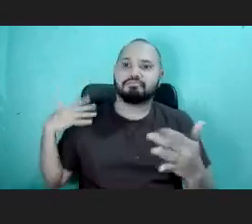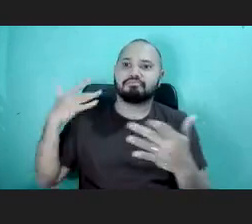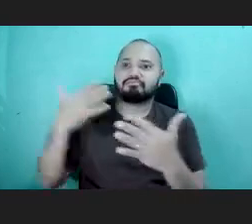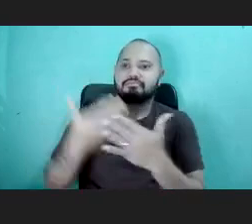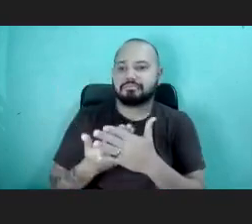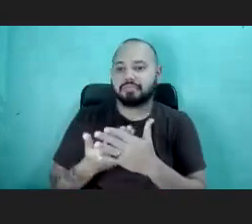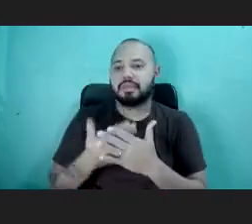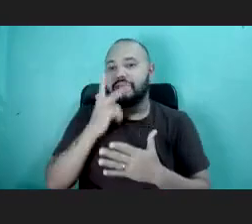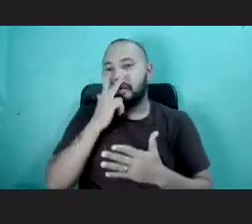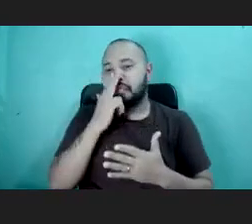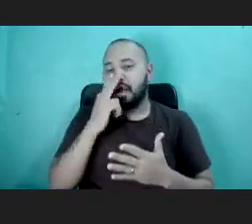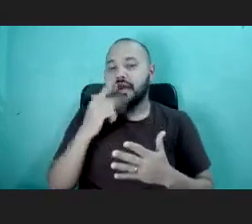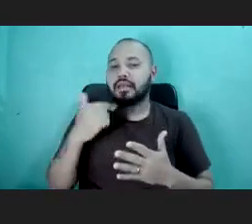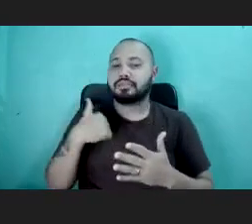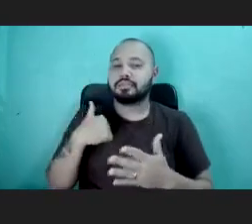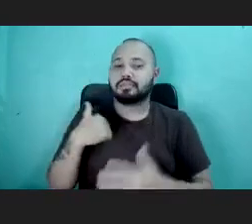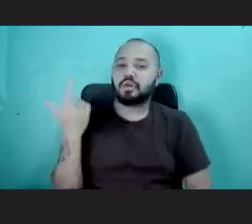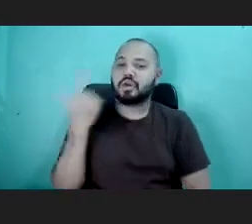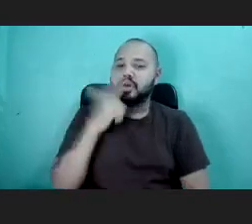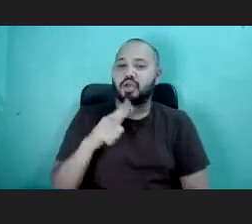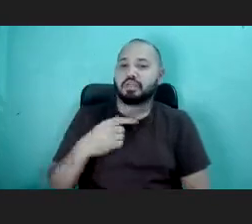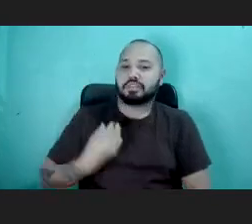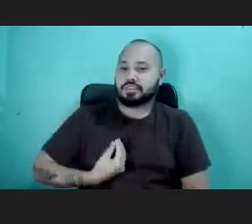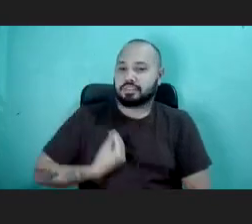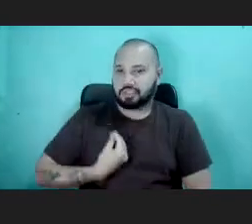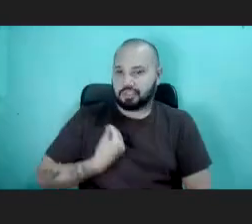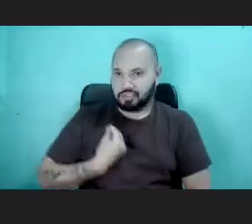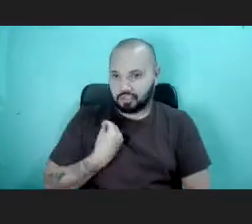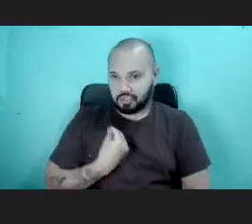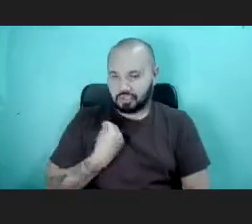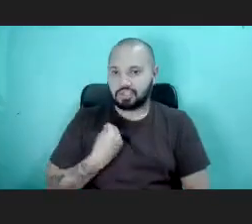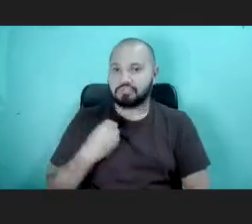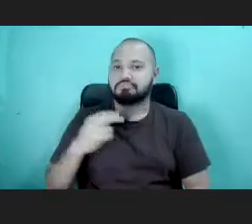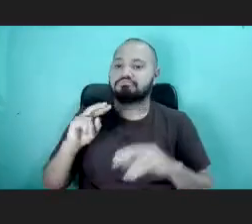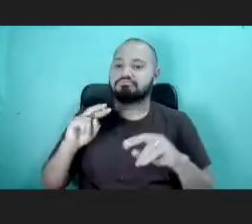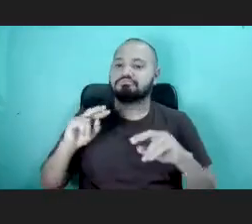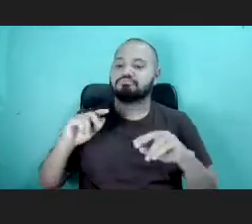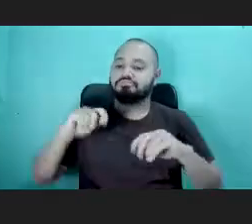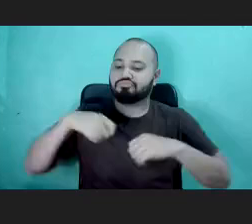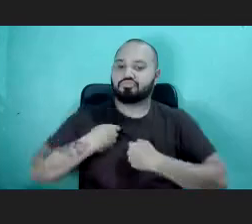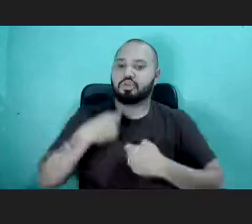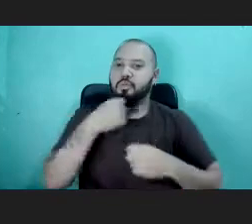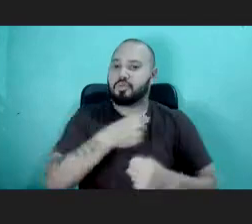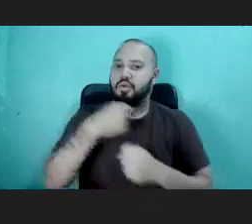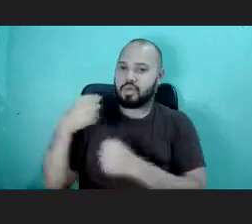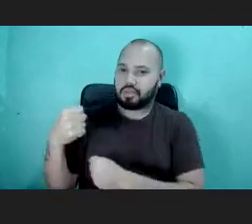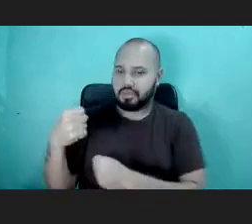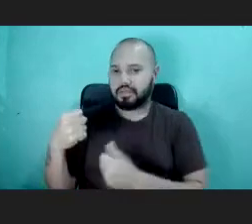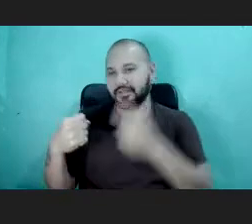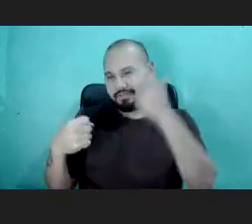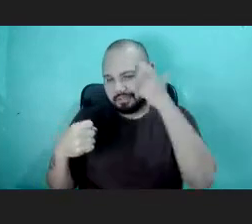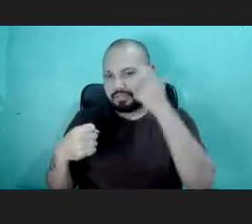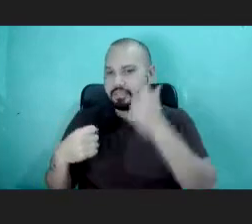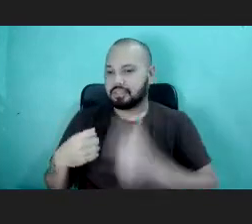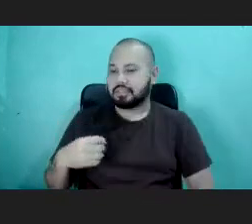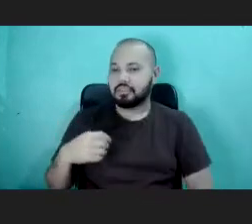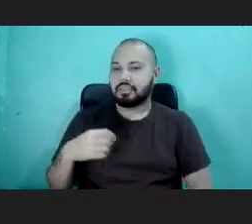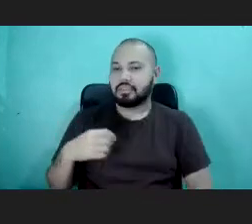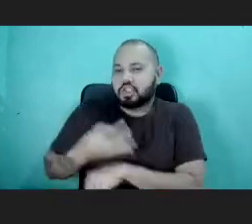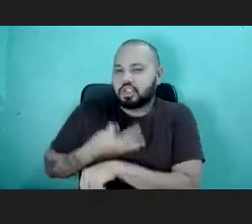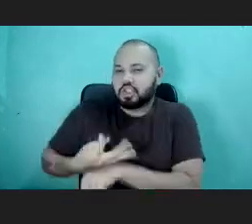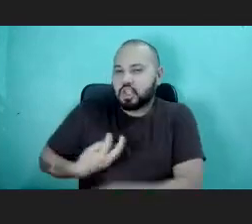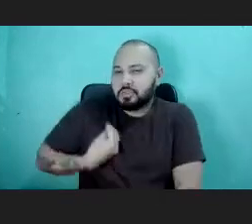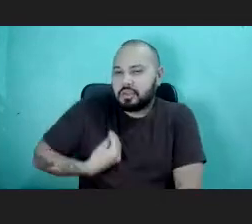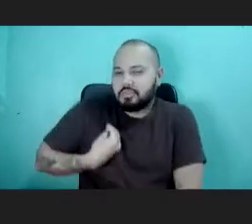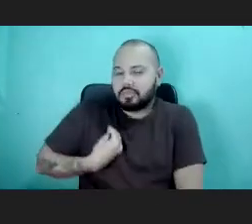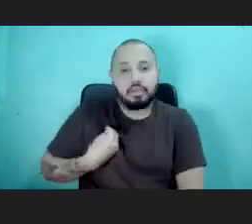poder existir com essa compreensão de potência, né? Me fez não só sobreviver, mas me fez, de fato,